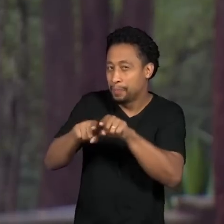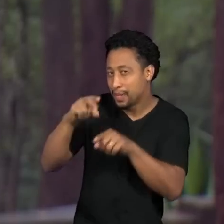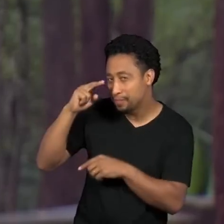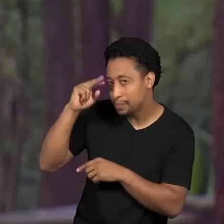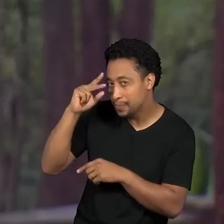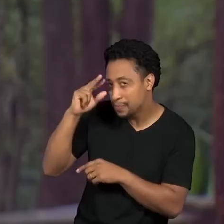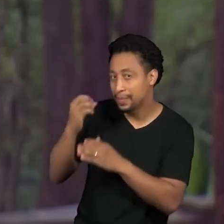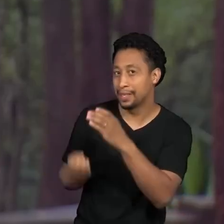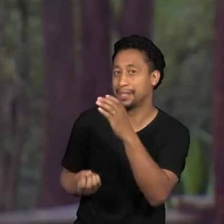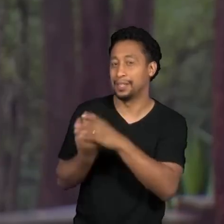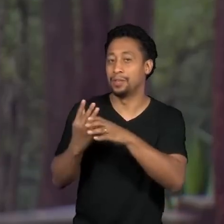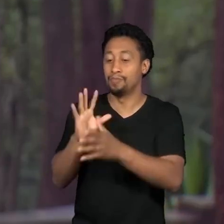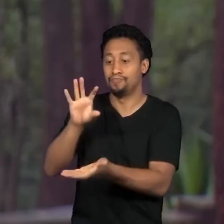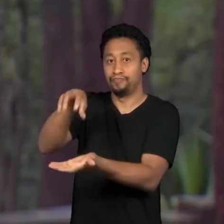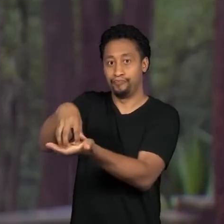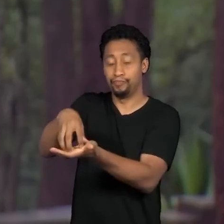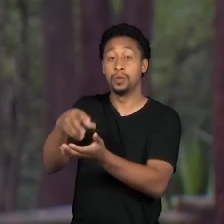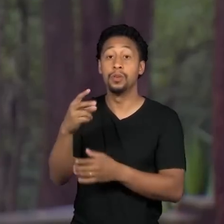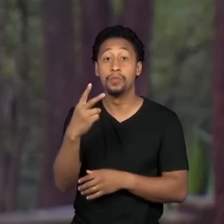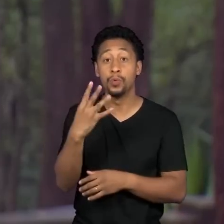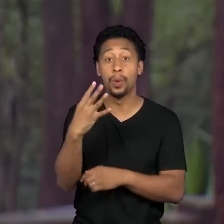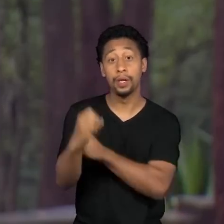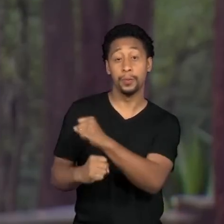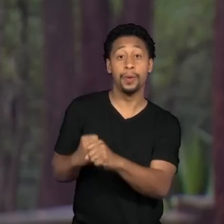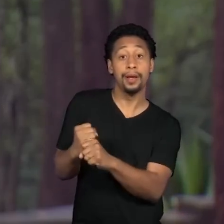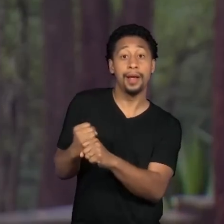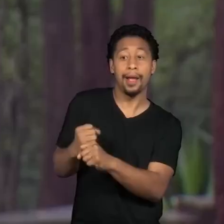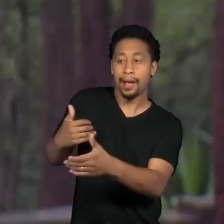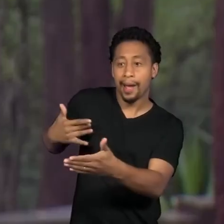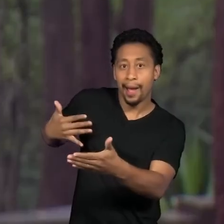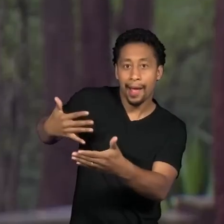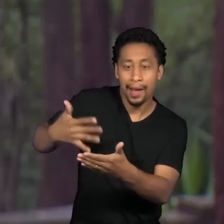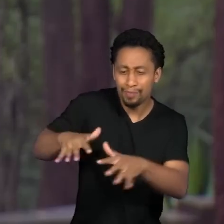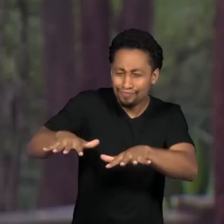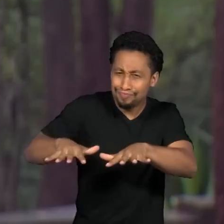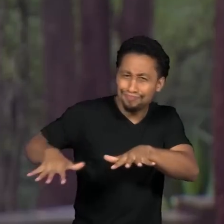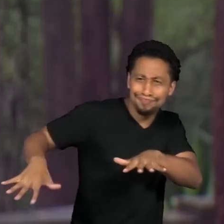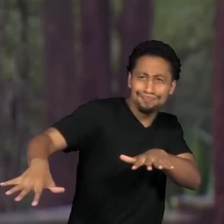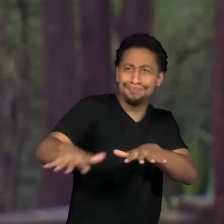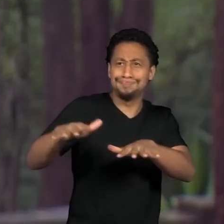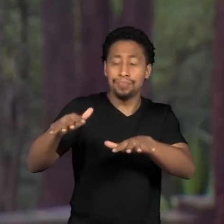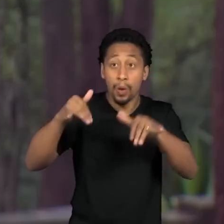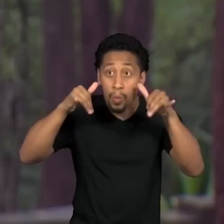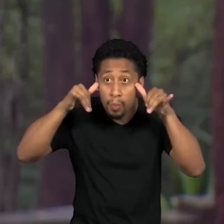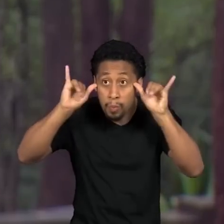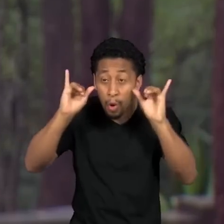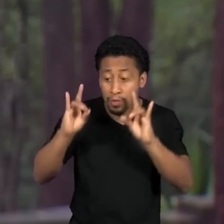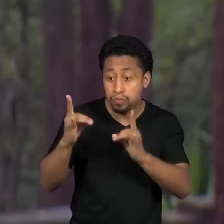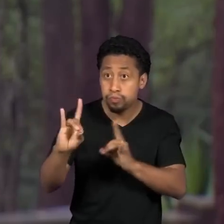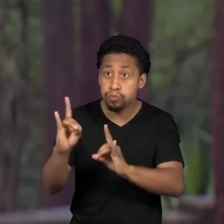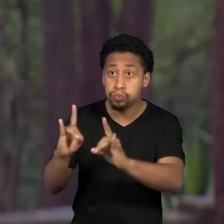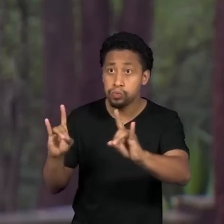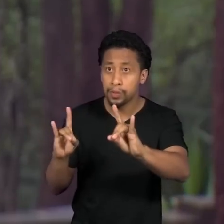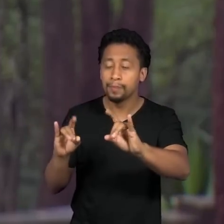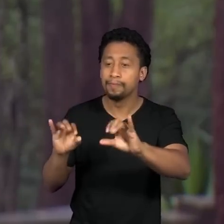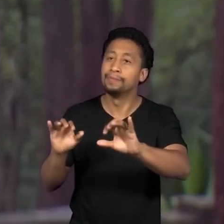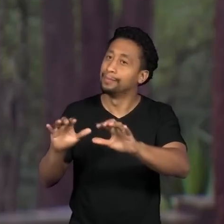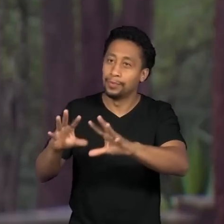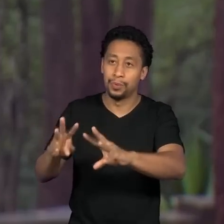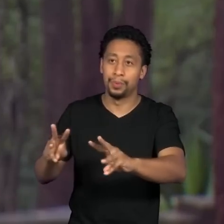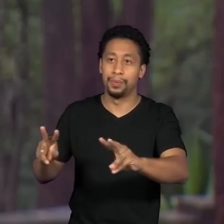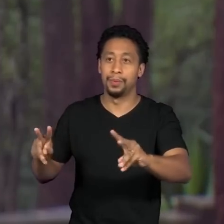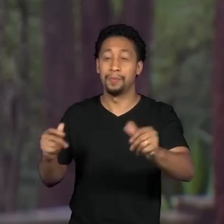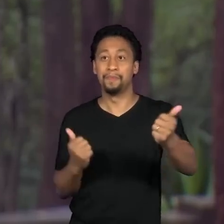Salgado. Em 24 anos, uma grande área de pastagem deu lugar a mais de 2 milhões